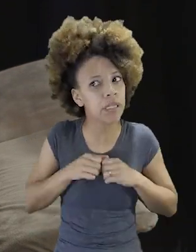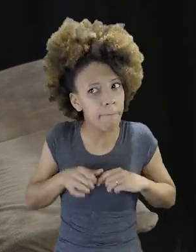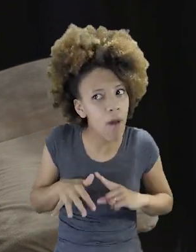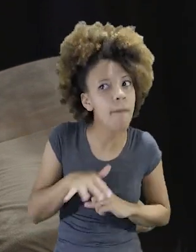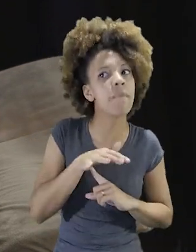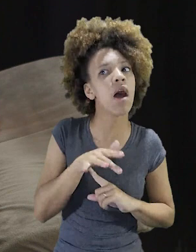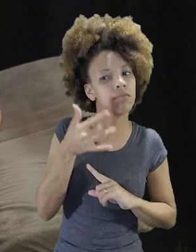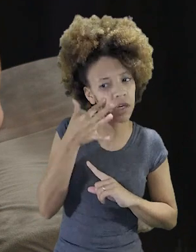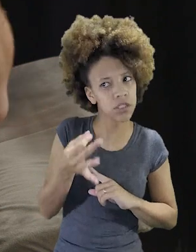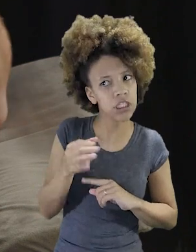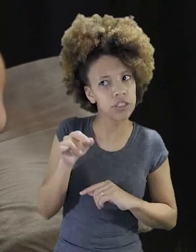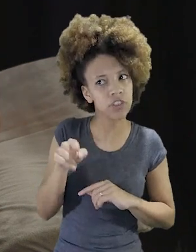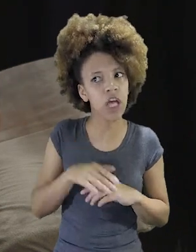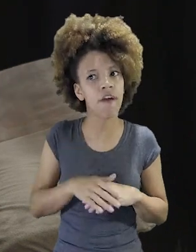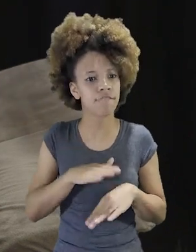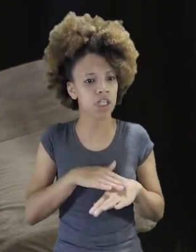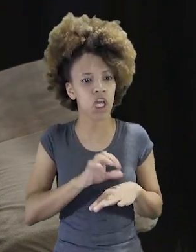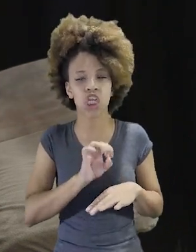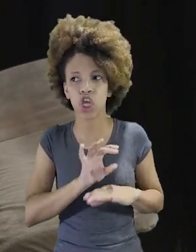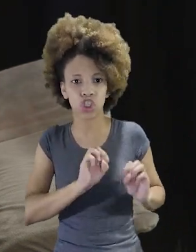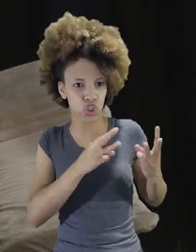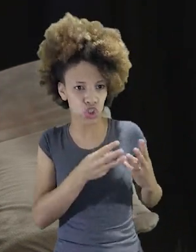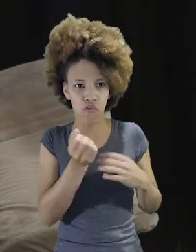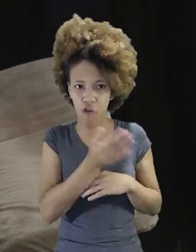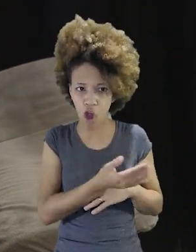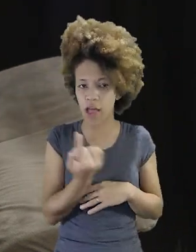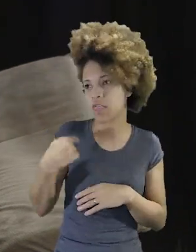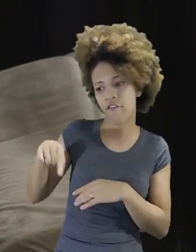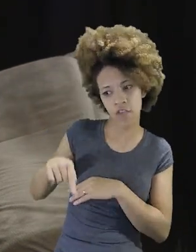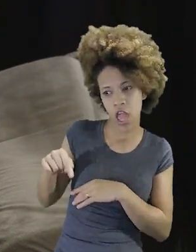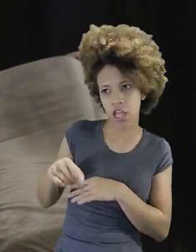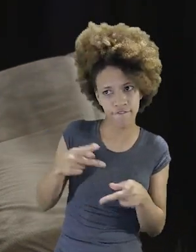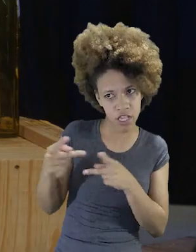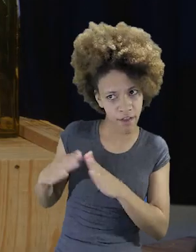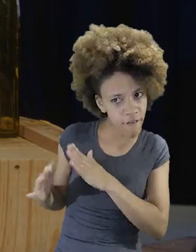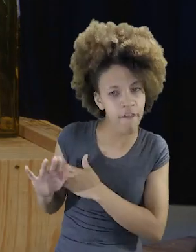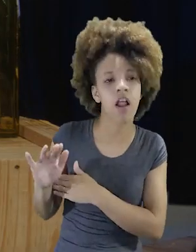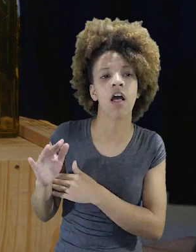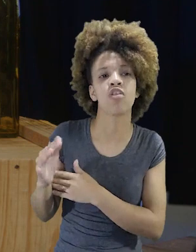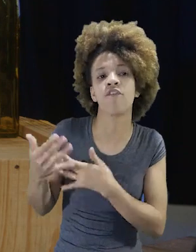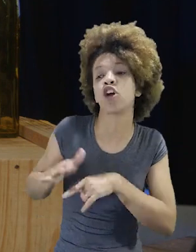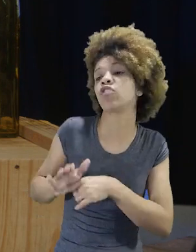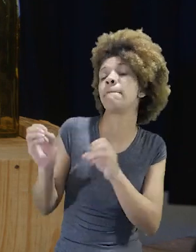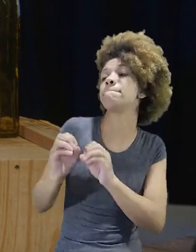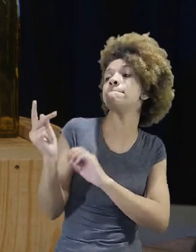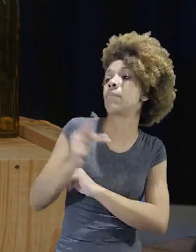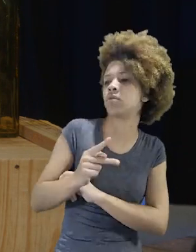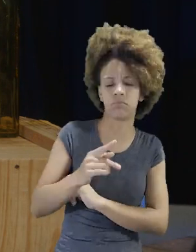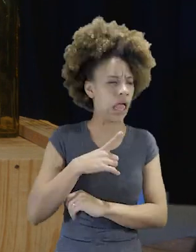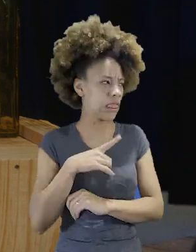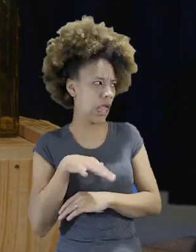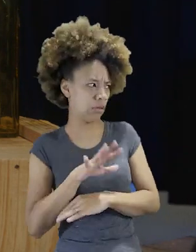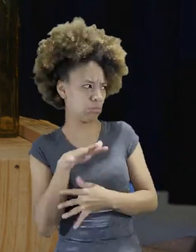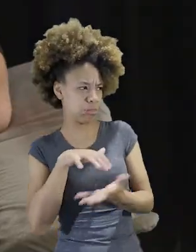show e não vem aqui para favela mano você a gente não vai te ajudar em nenhuma tem uma parada assim não comprou não tem essa coisa